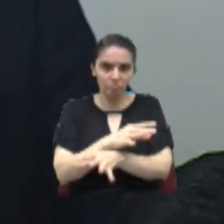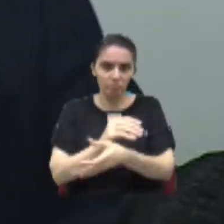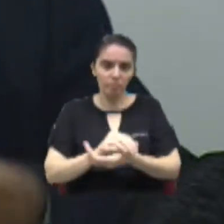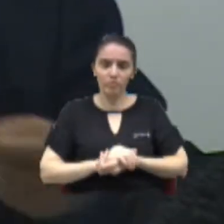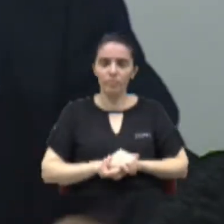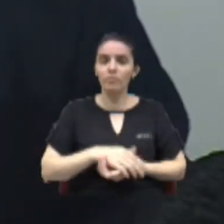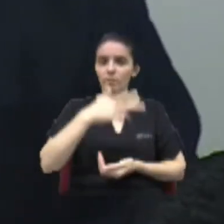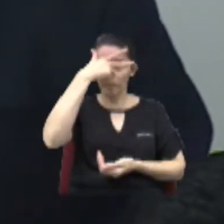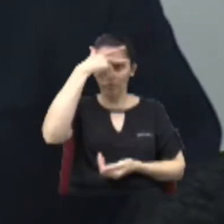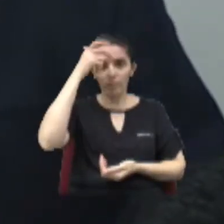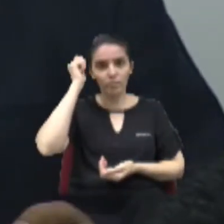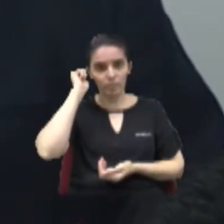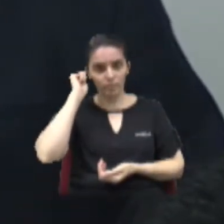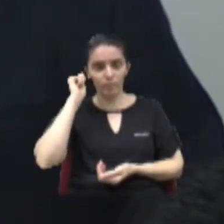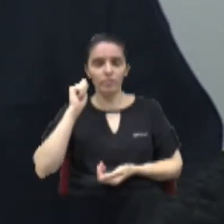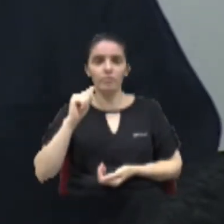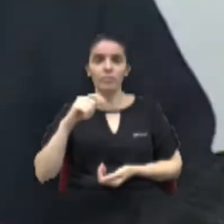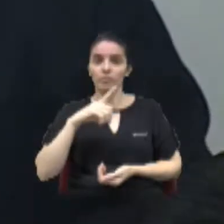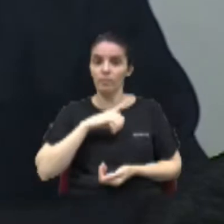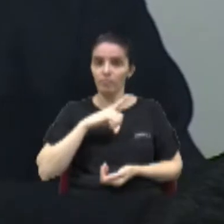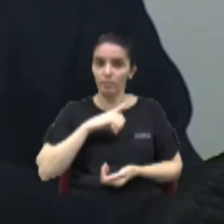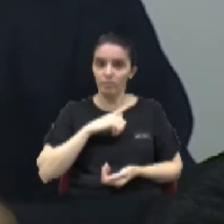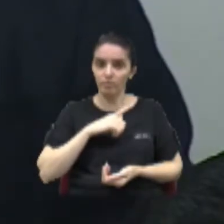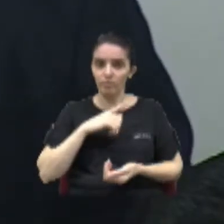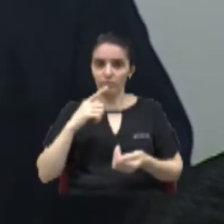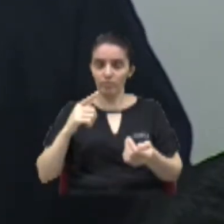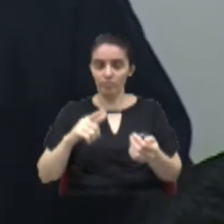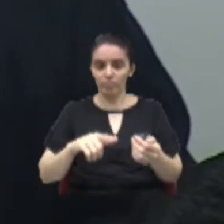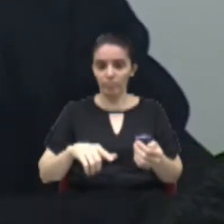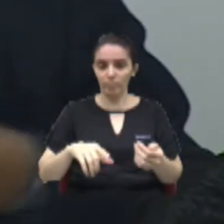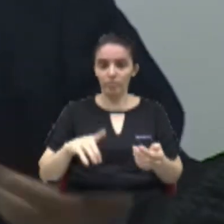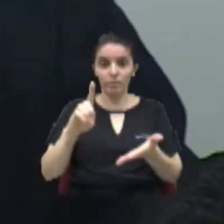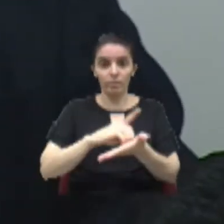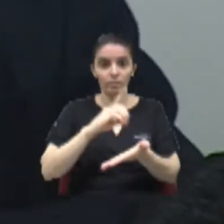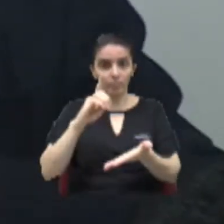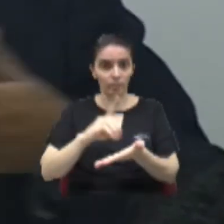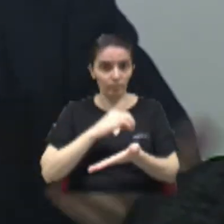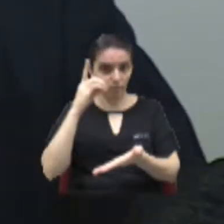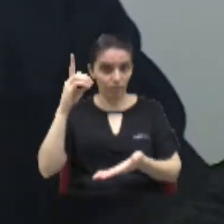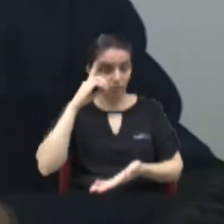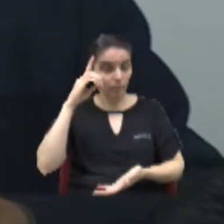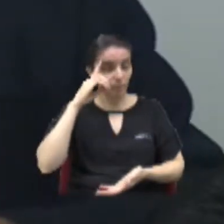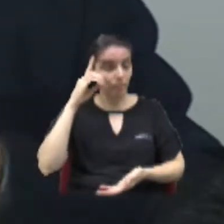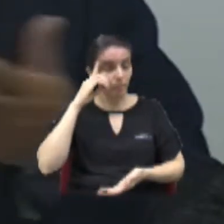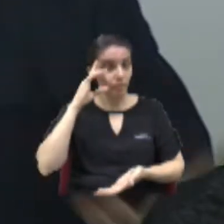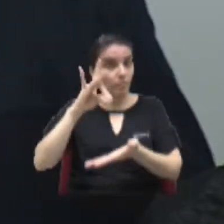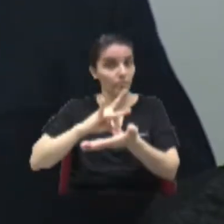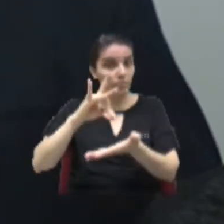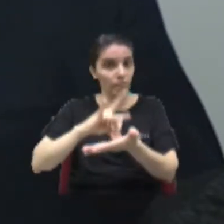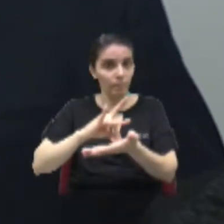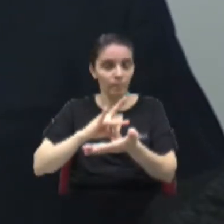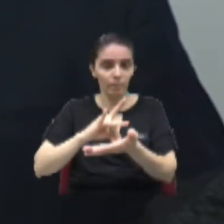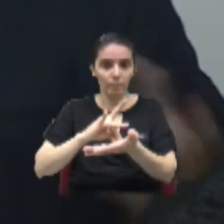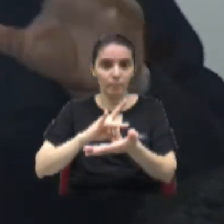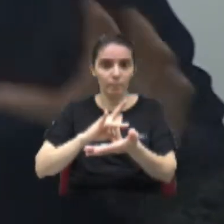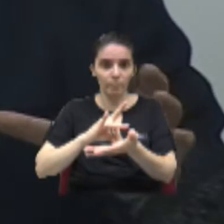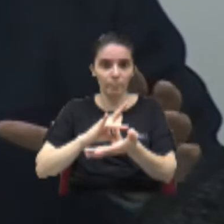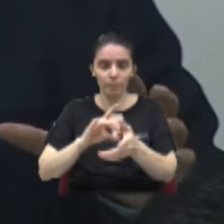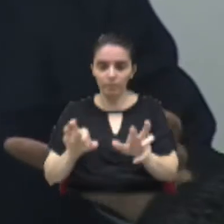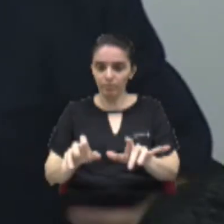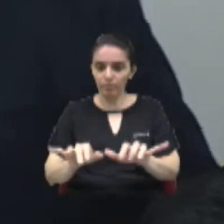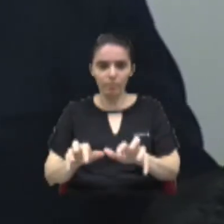aquilo que é melhor para toda a população e cumprir com o papel que lhe é peculiar de ser vereador.